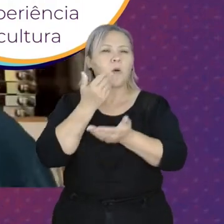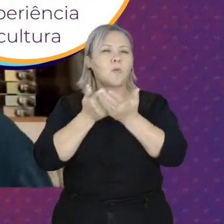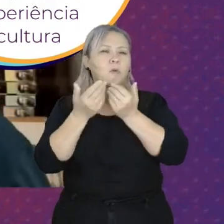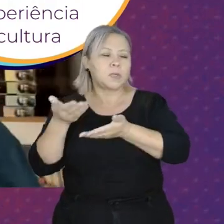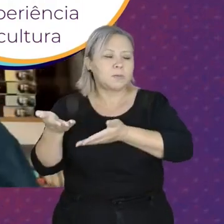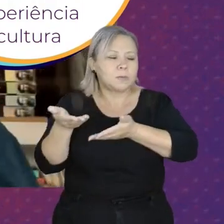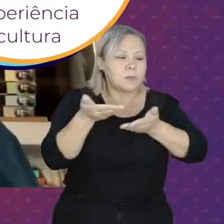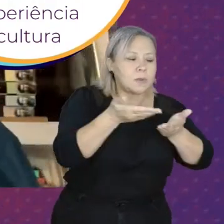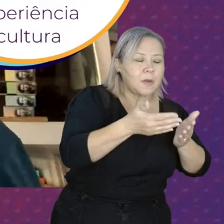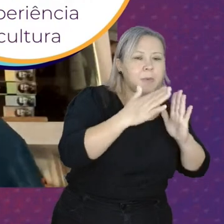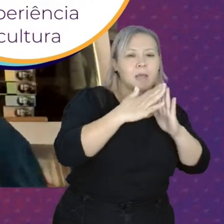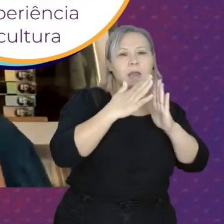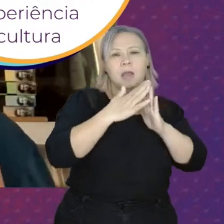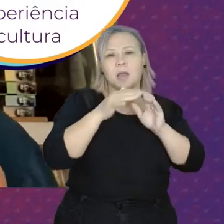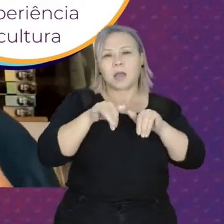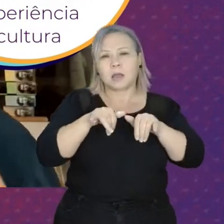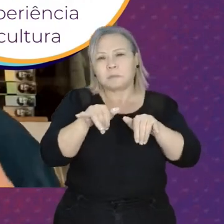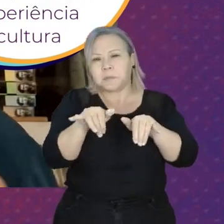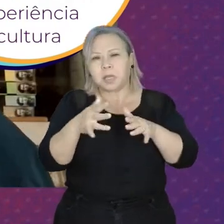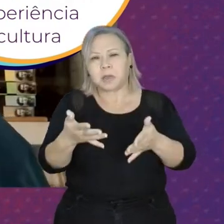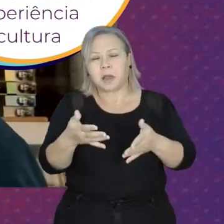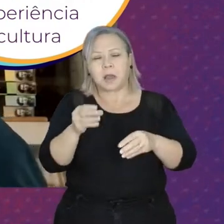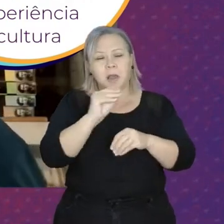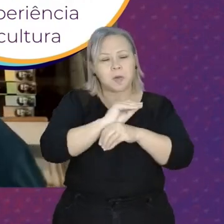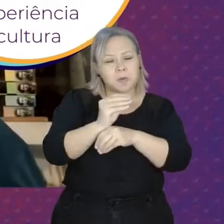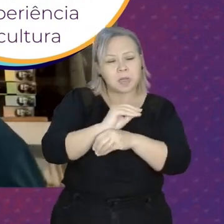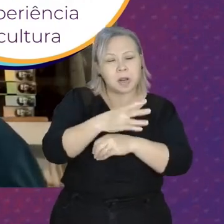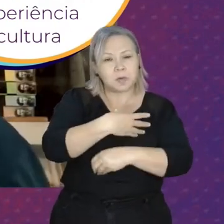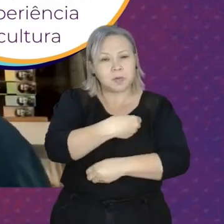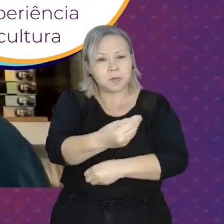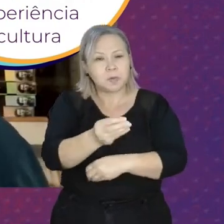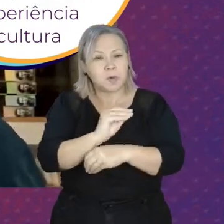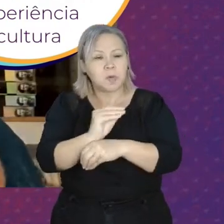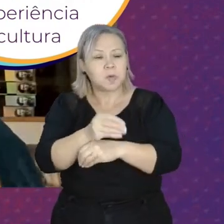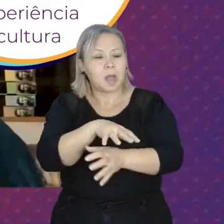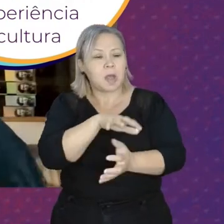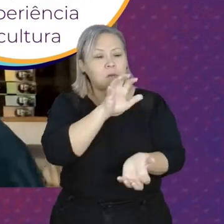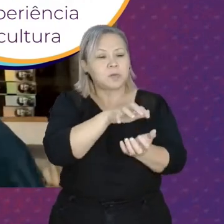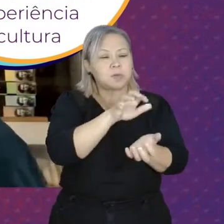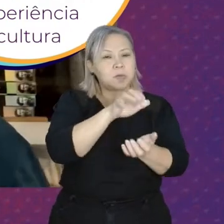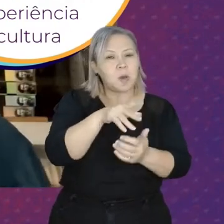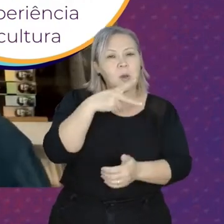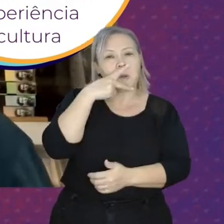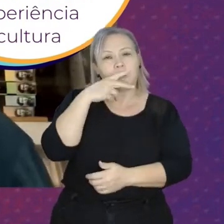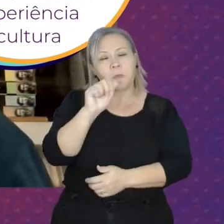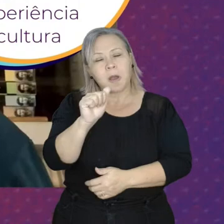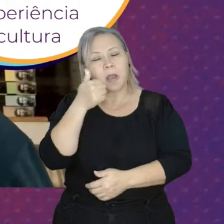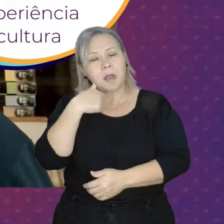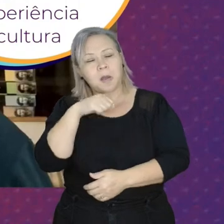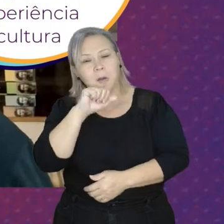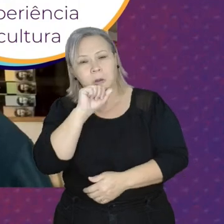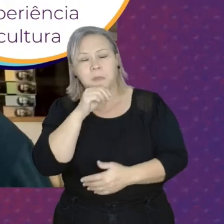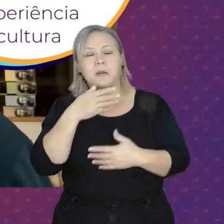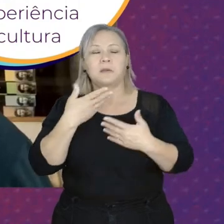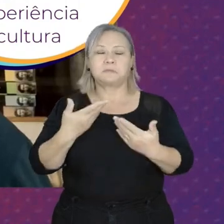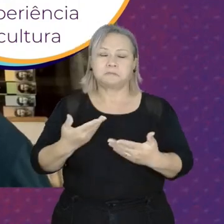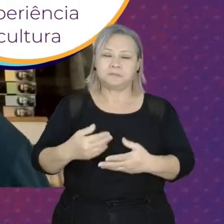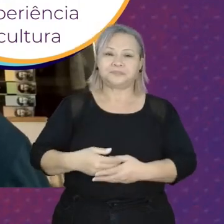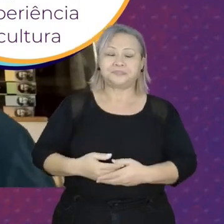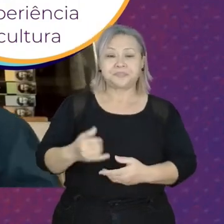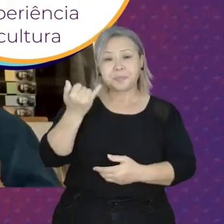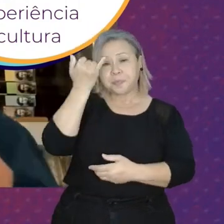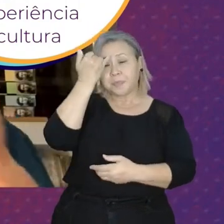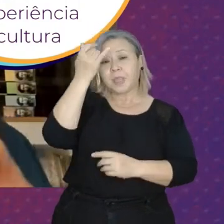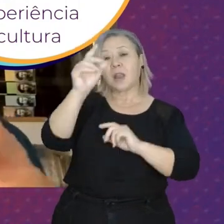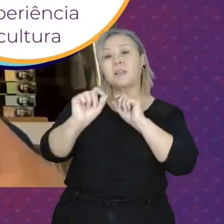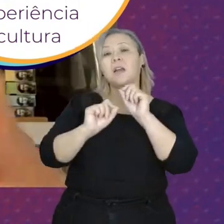para casa, o cuidado com os filhos, o cuidado com os idosos, com os pais. E a ideia